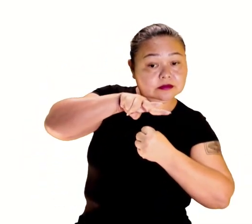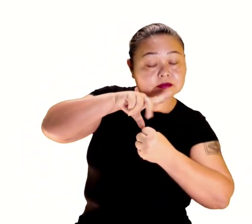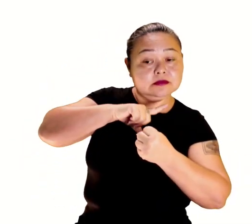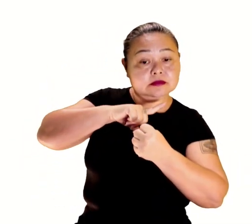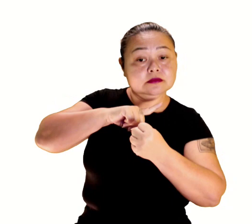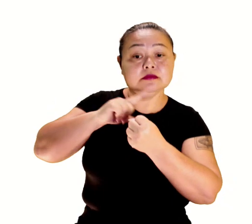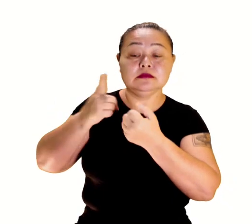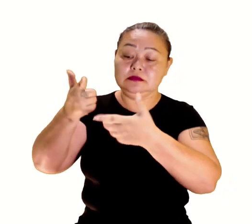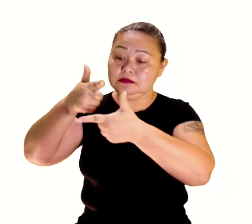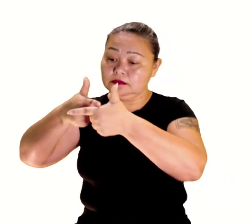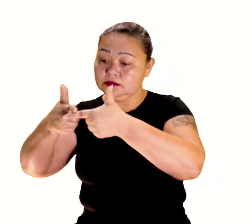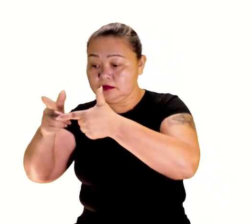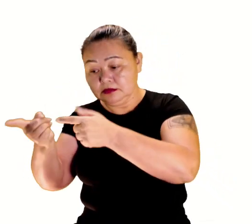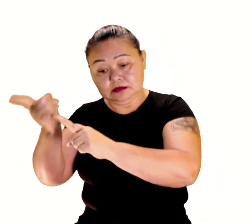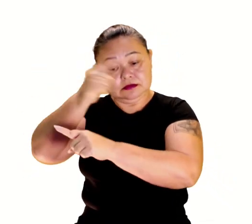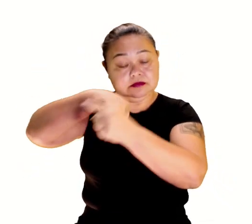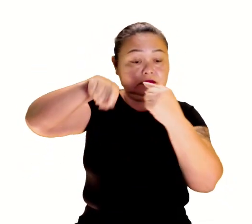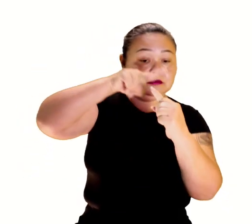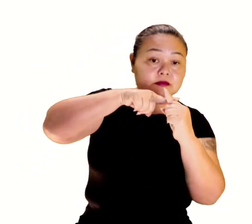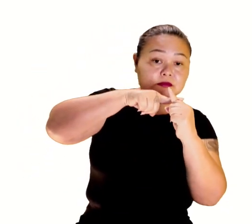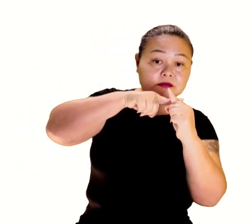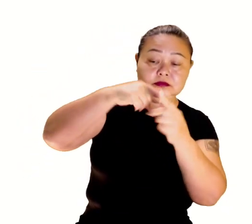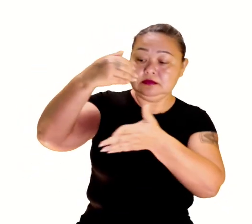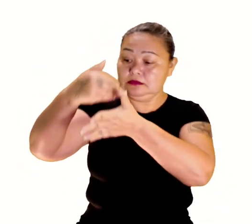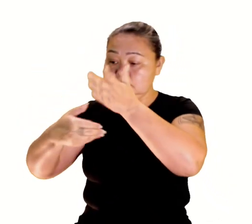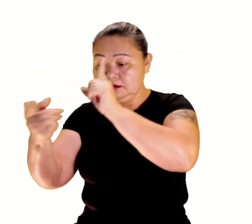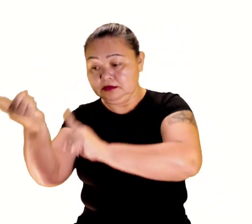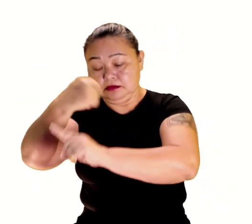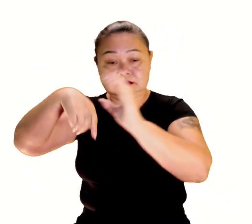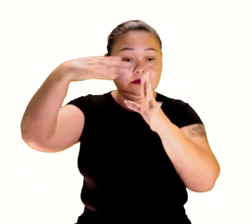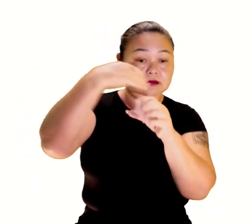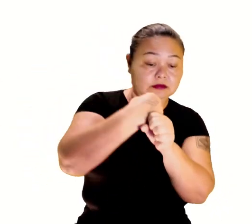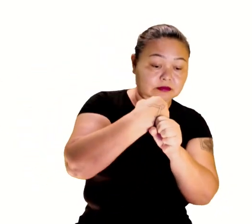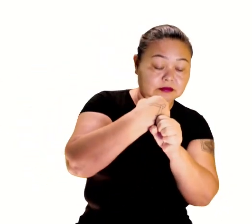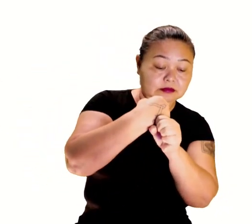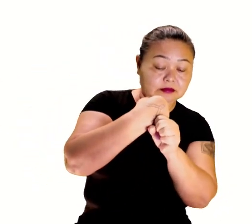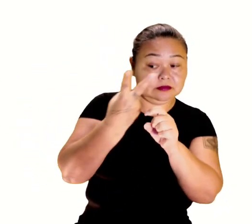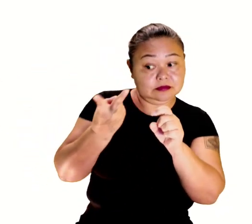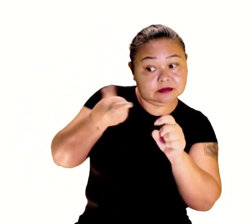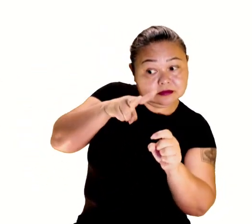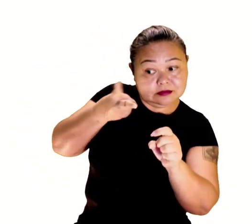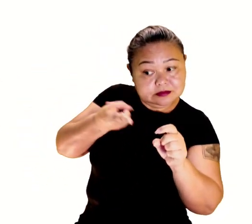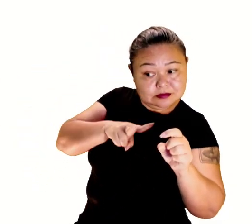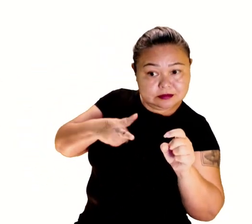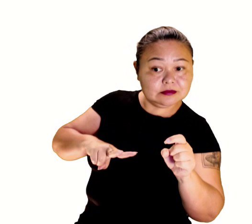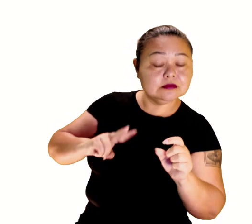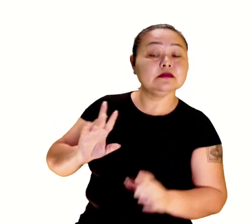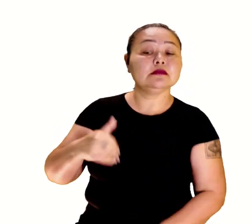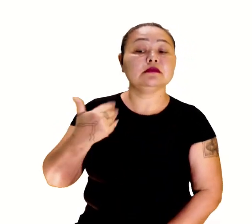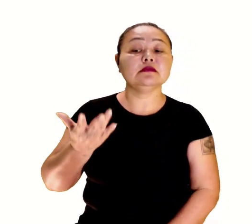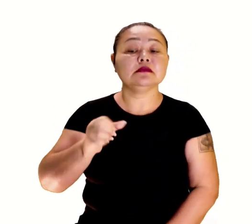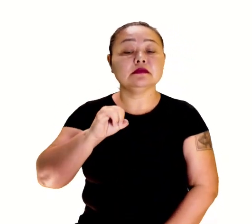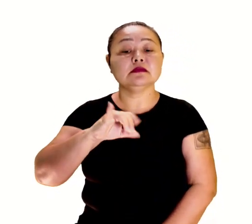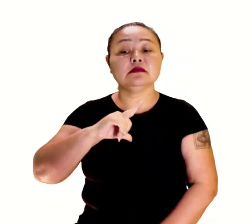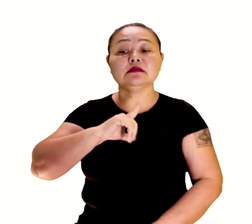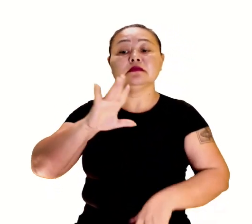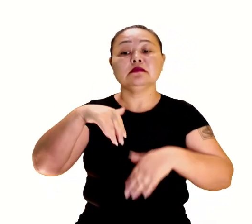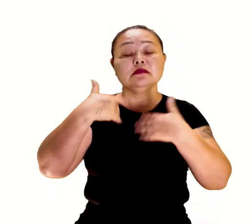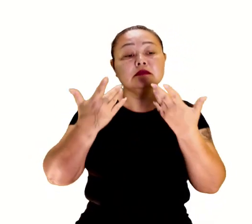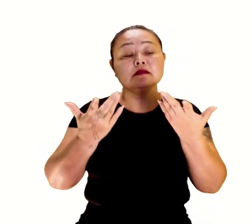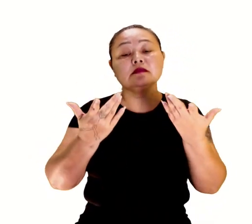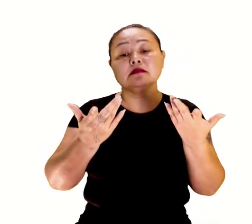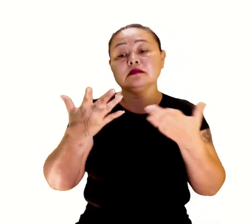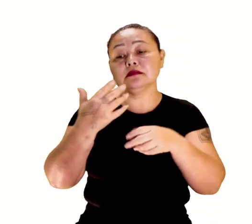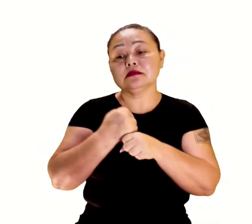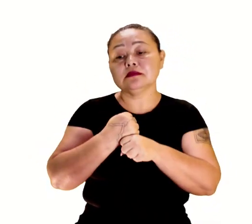eu posso multiplicar? Se estiver subtraindo, eu posso somar? Isso mesmo, né? Se estiver subtraindo, a gente pode somar. Então só